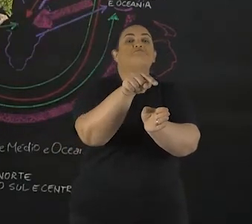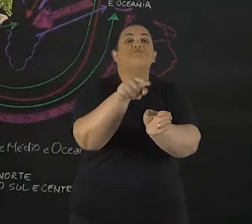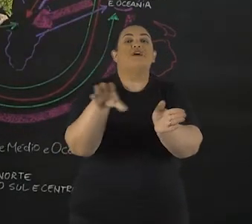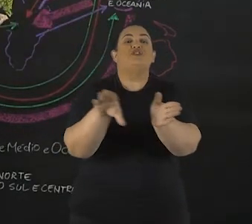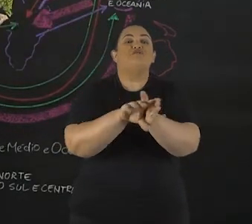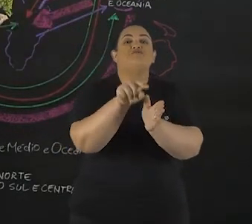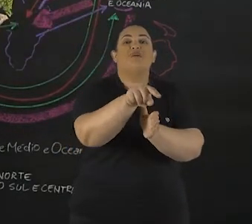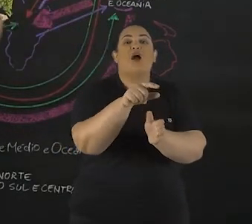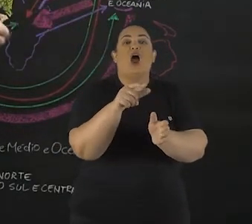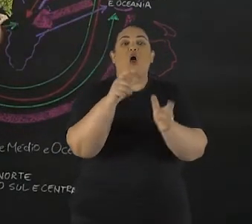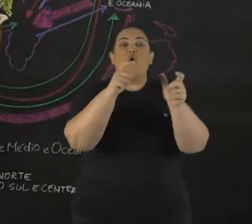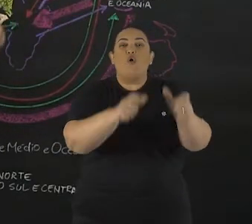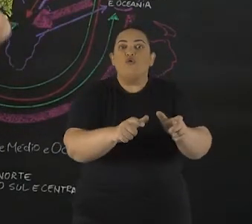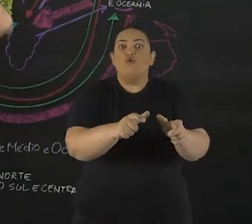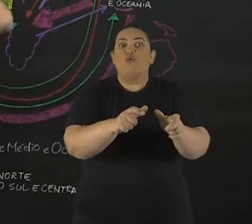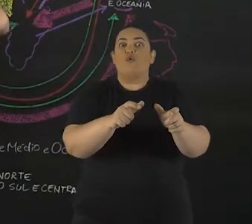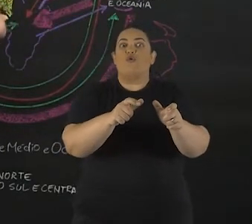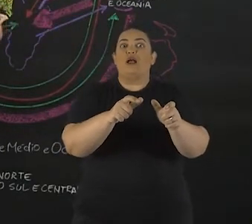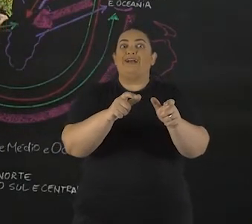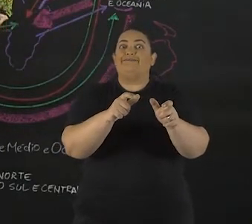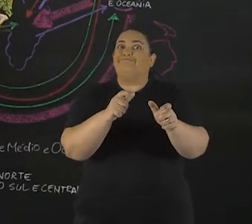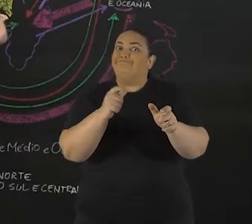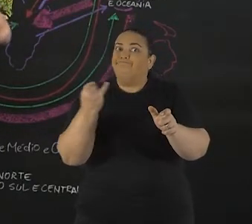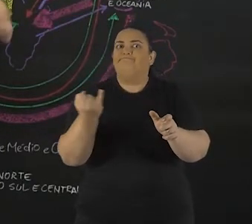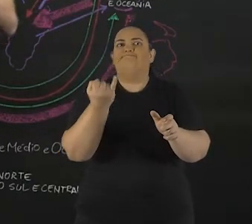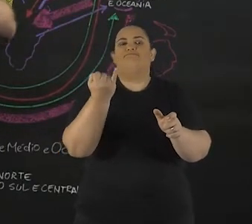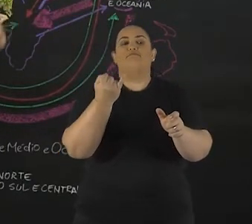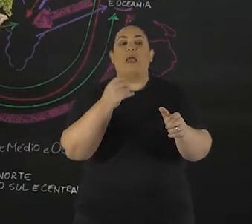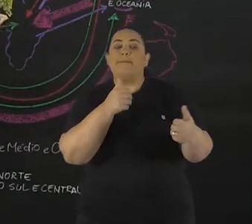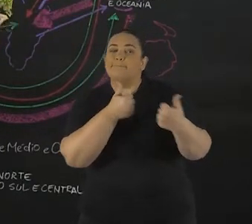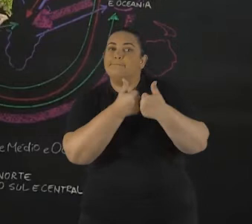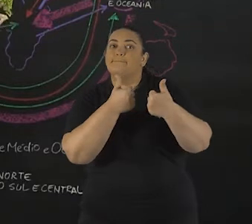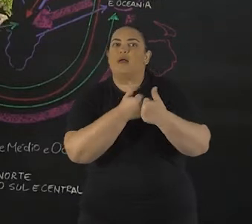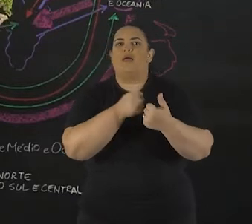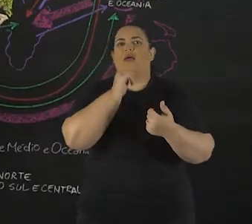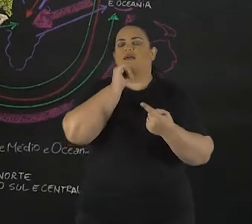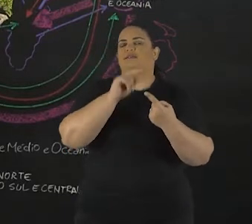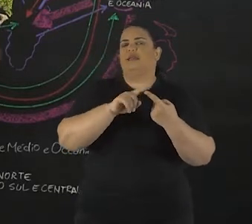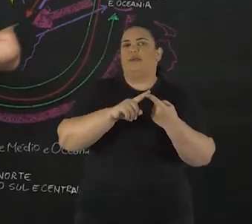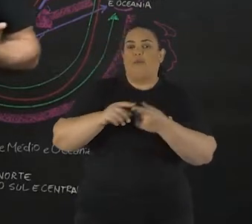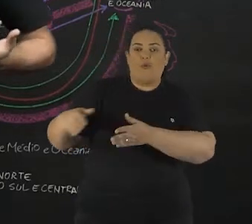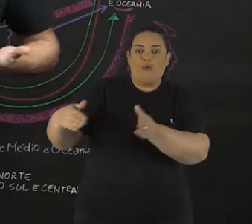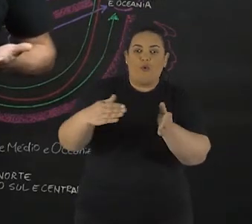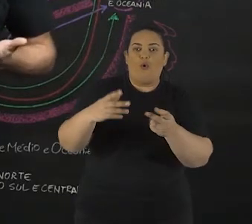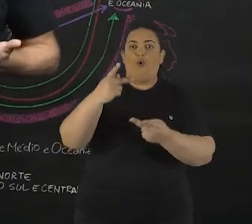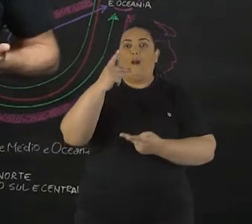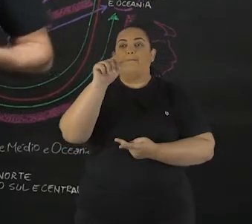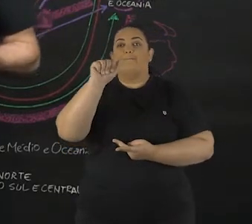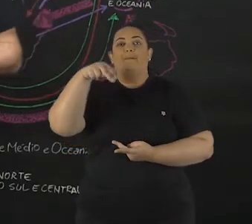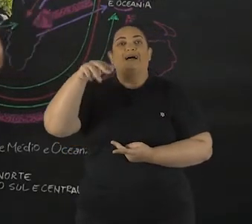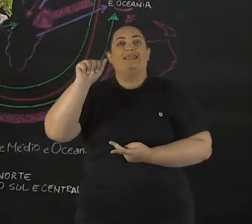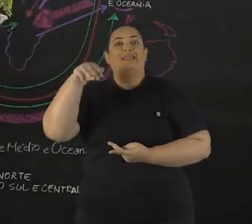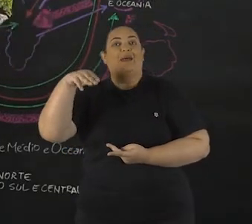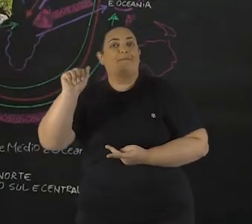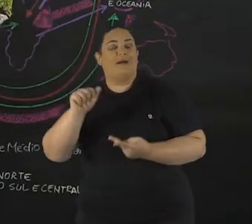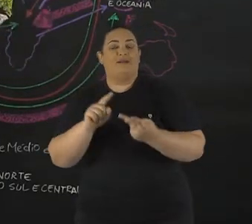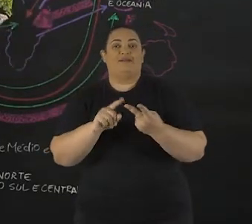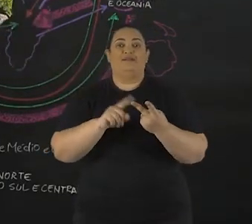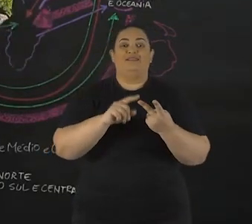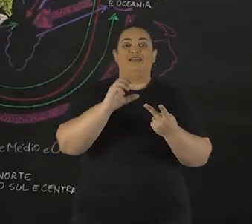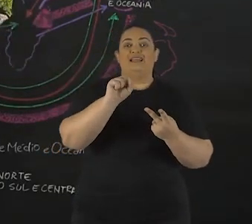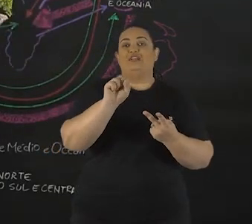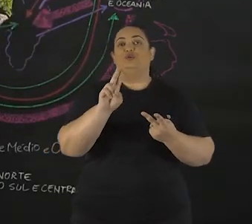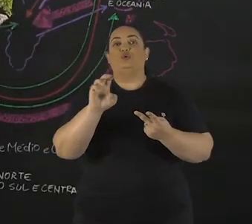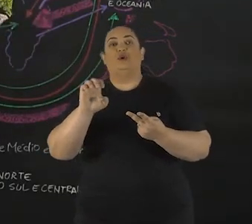continentes também acabam sendo muito importantes. Ao longo da história, conhecemos alguns, como o Canal do Panamá, o Canal de Suez, a